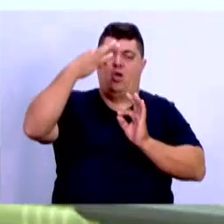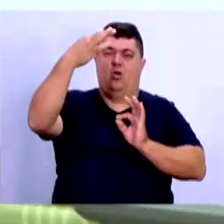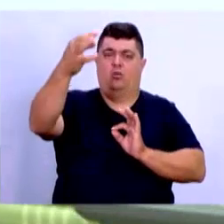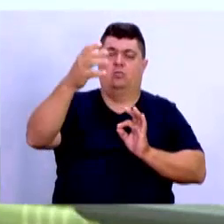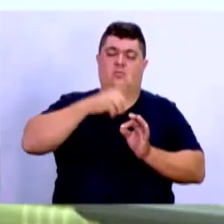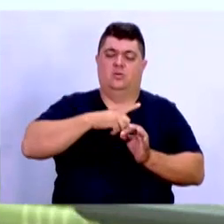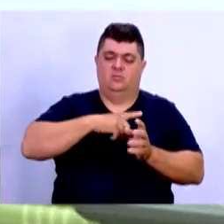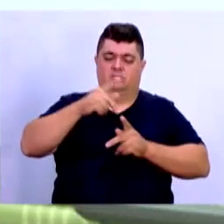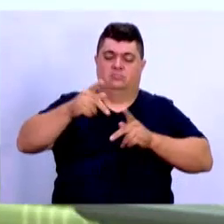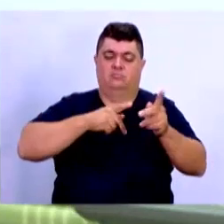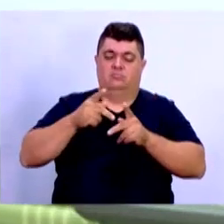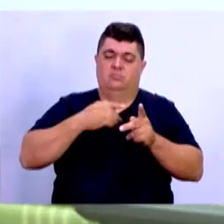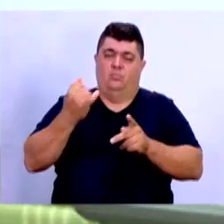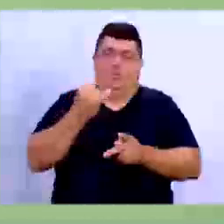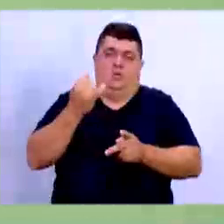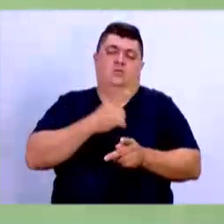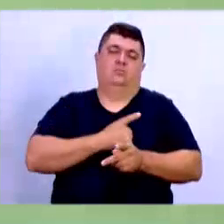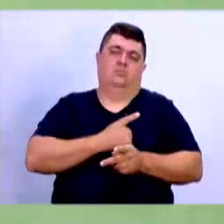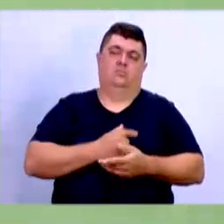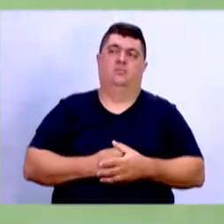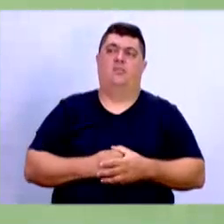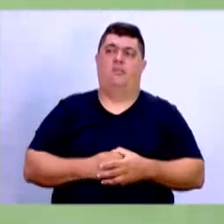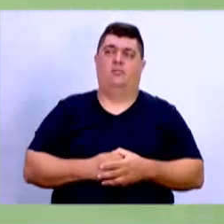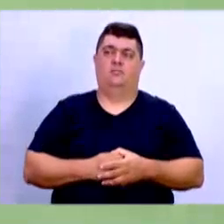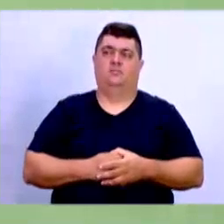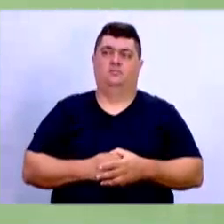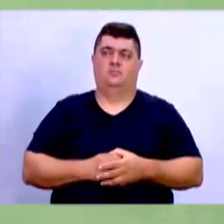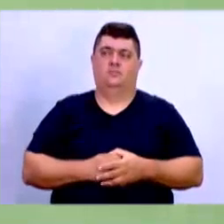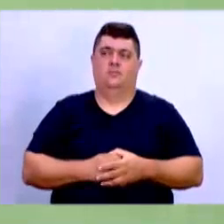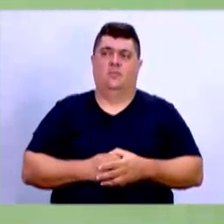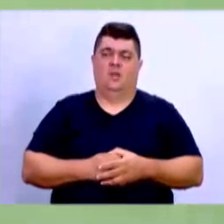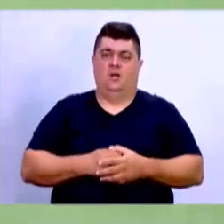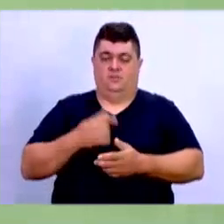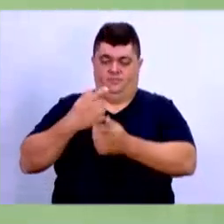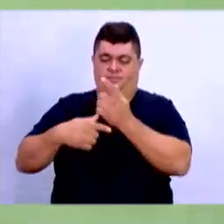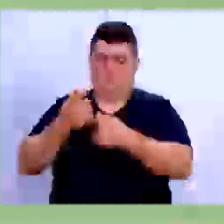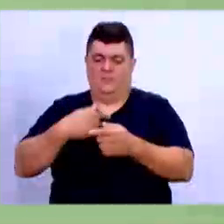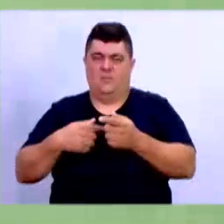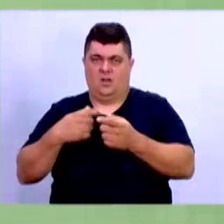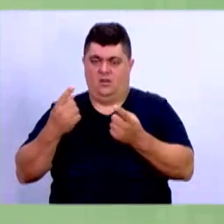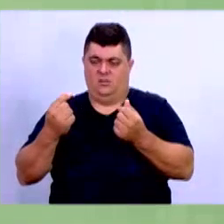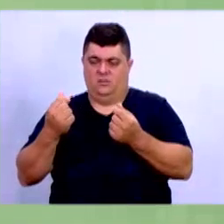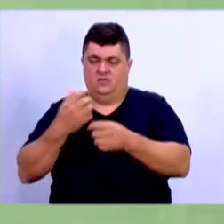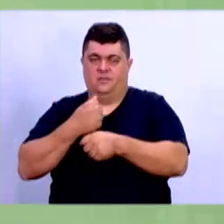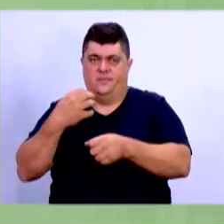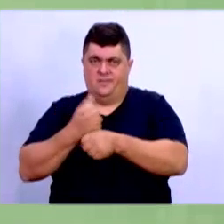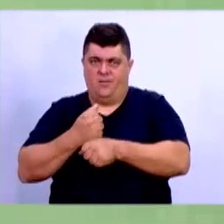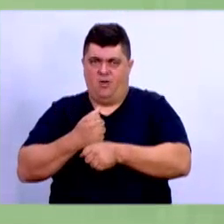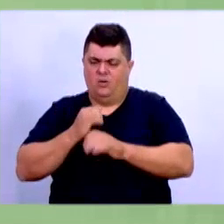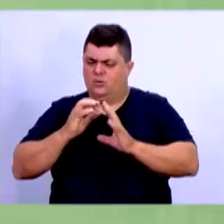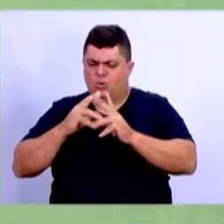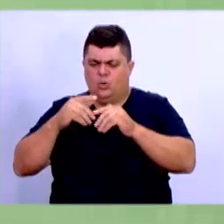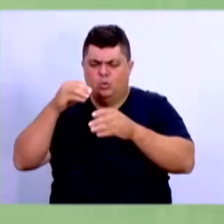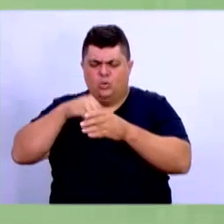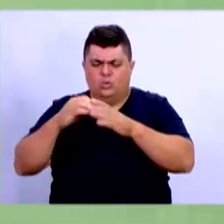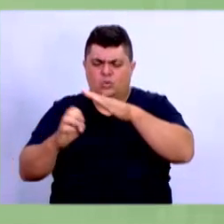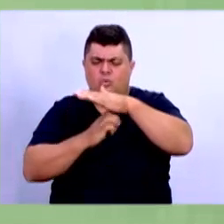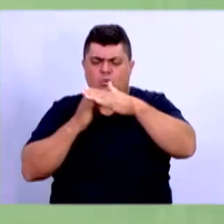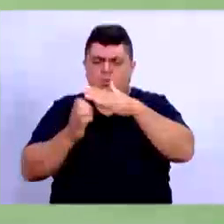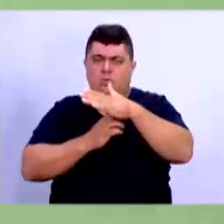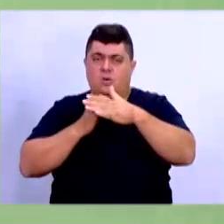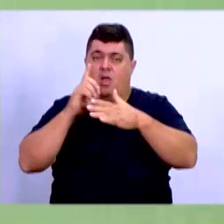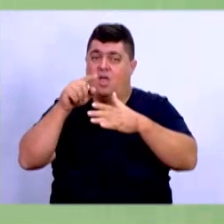uma programação para que isso aconteça, certo? O papel da gestão financeira em qualquer organização